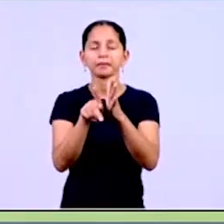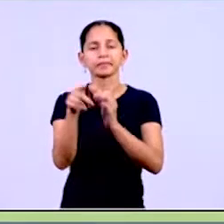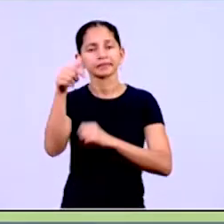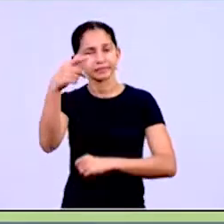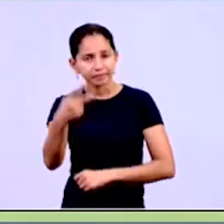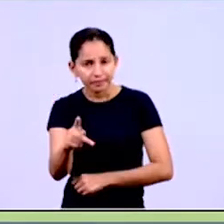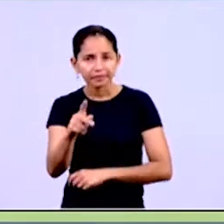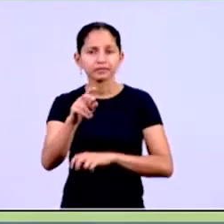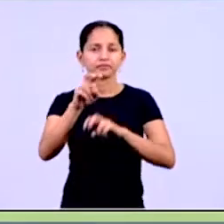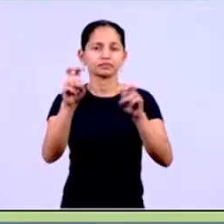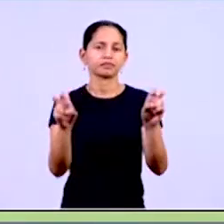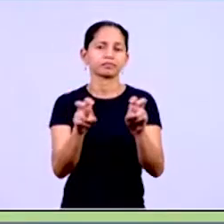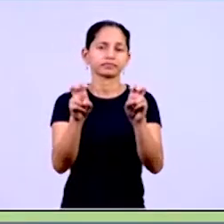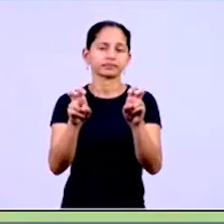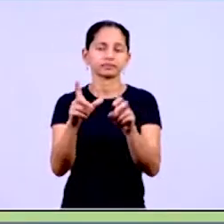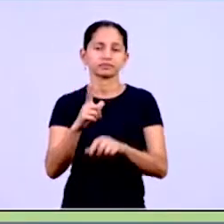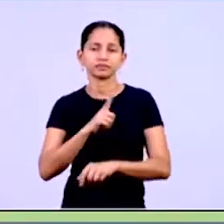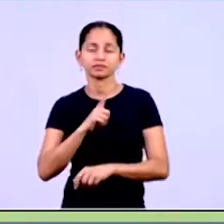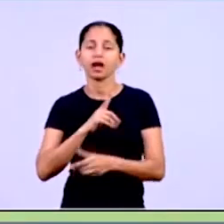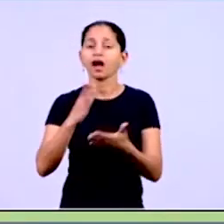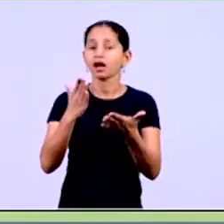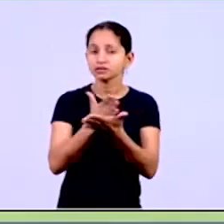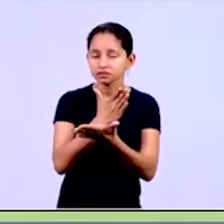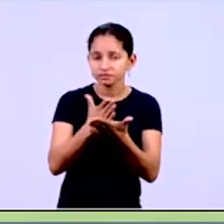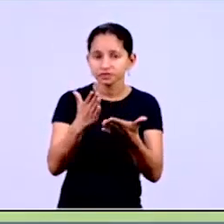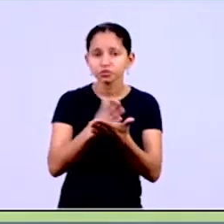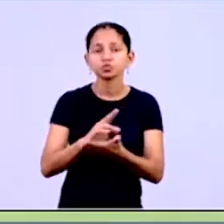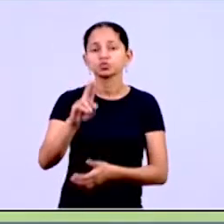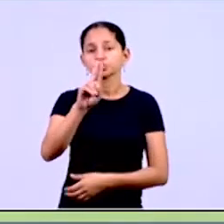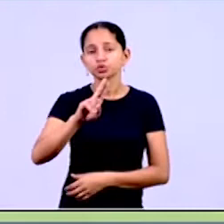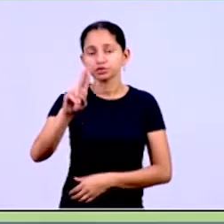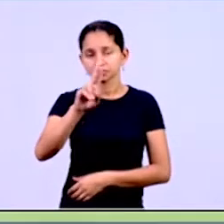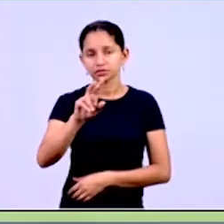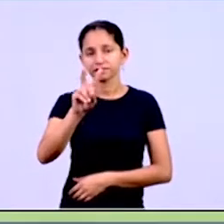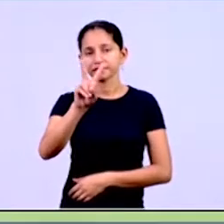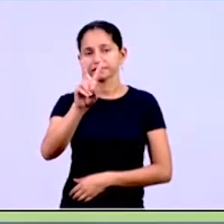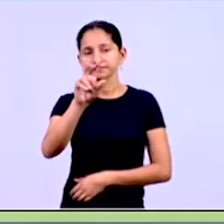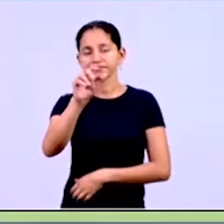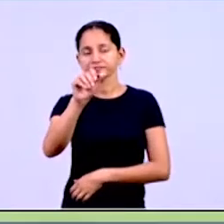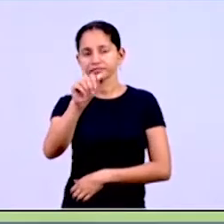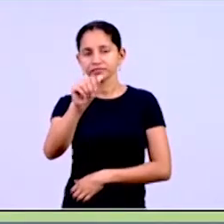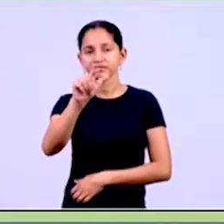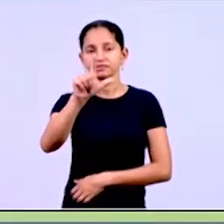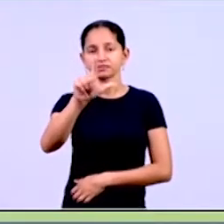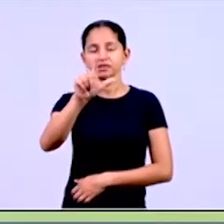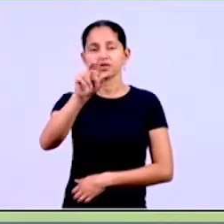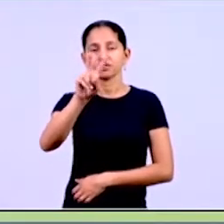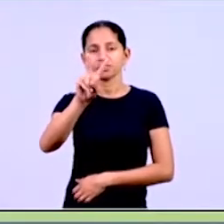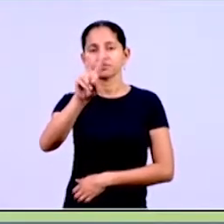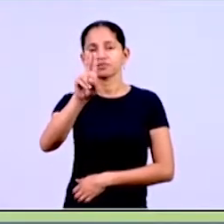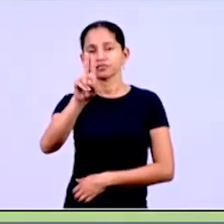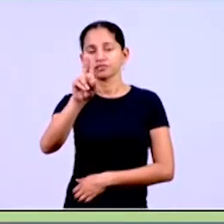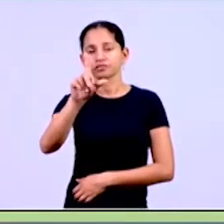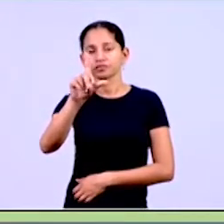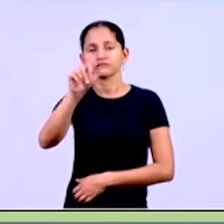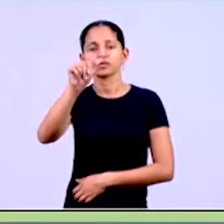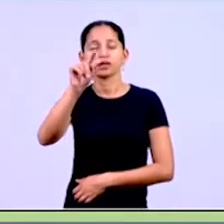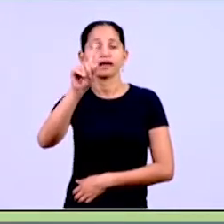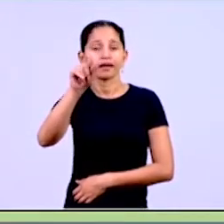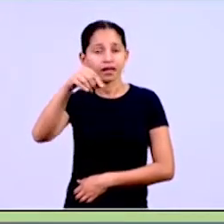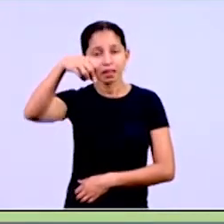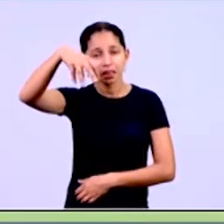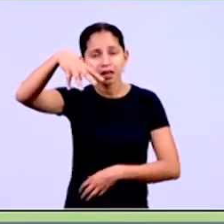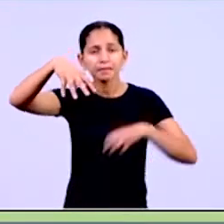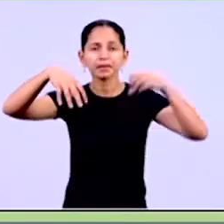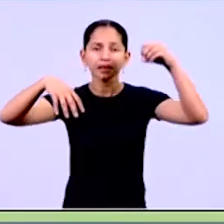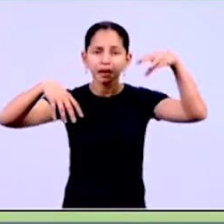eram, né, usavam as válvulas para rodar, para calcular, eram lâmpadas do